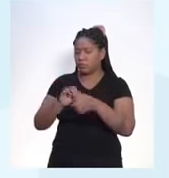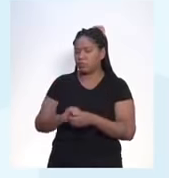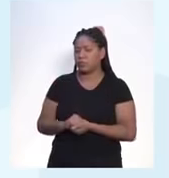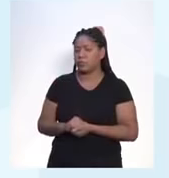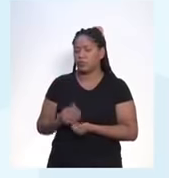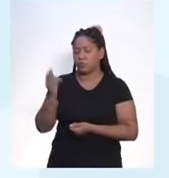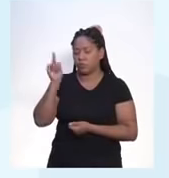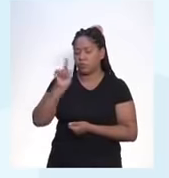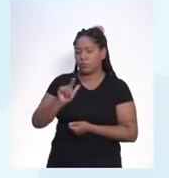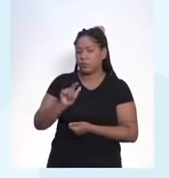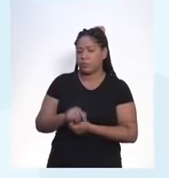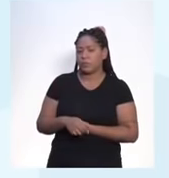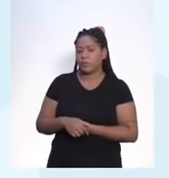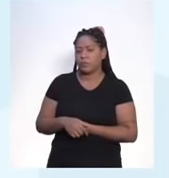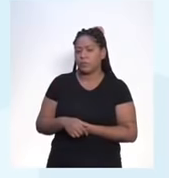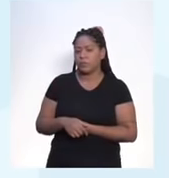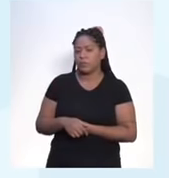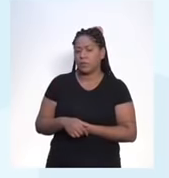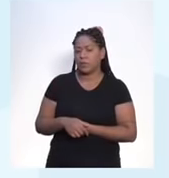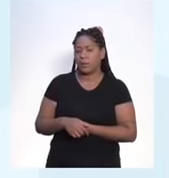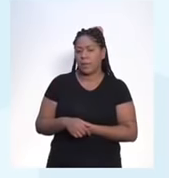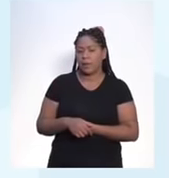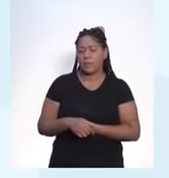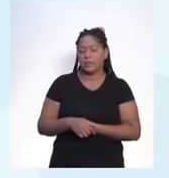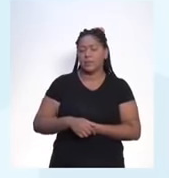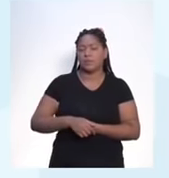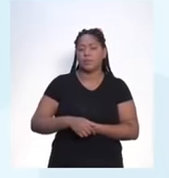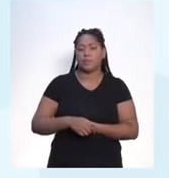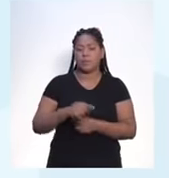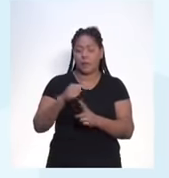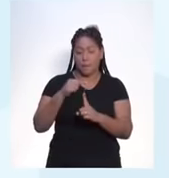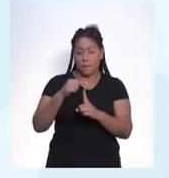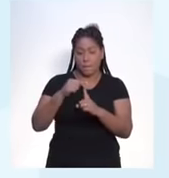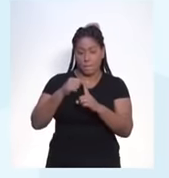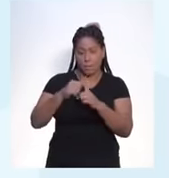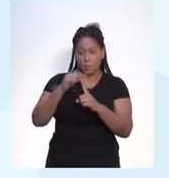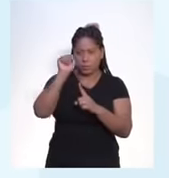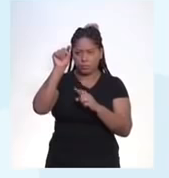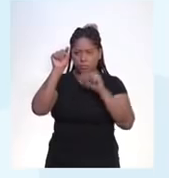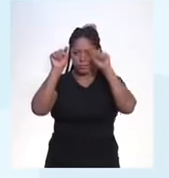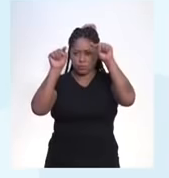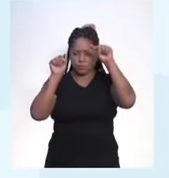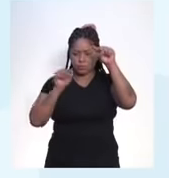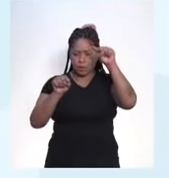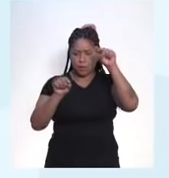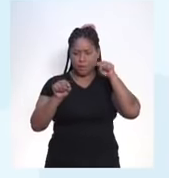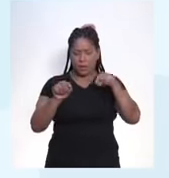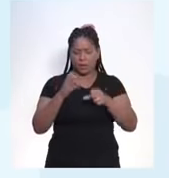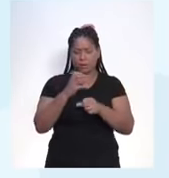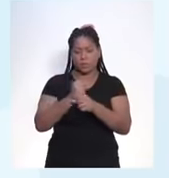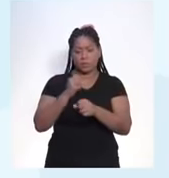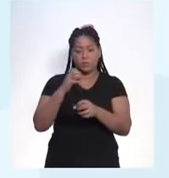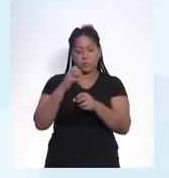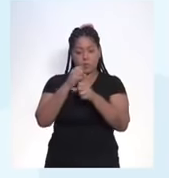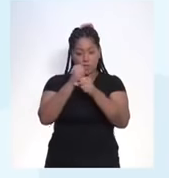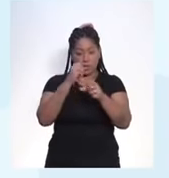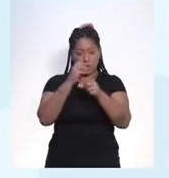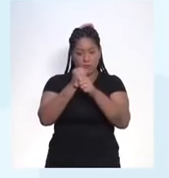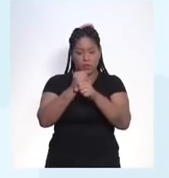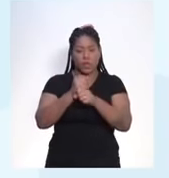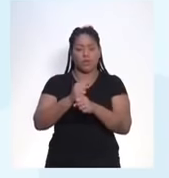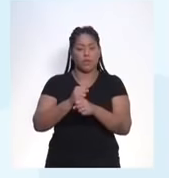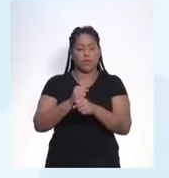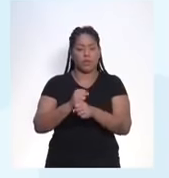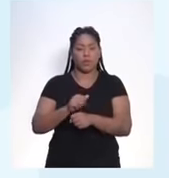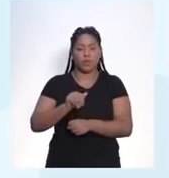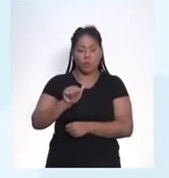de novo então eu sou mei aos pares ordenados então eu estava num ponto a eu